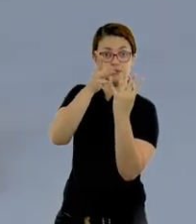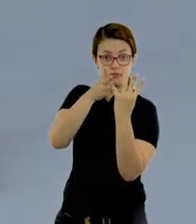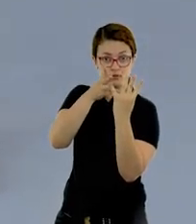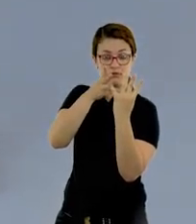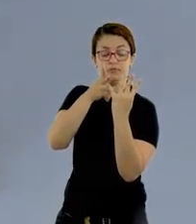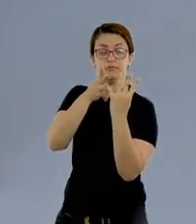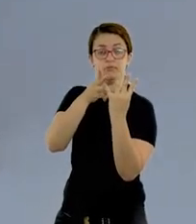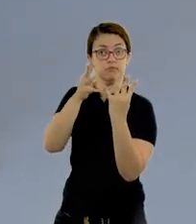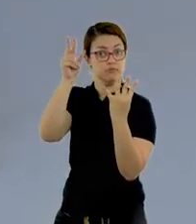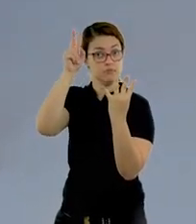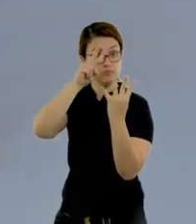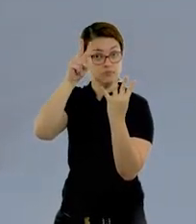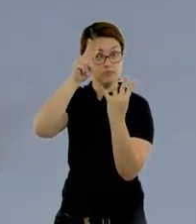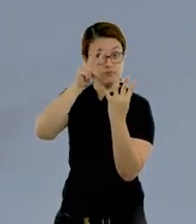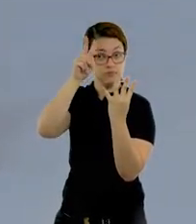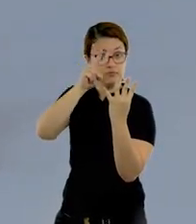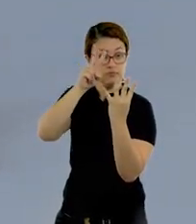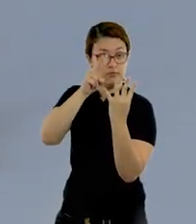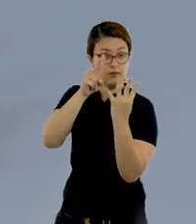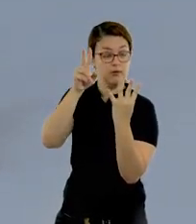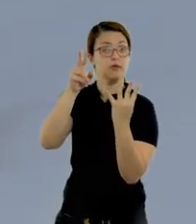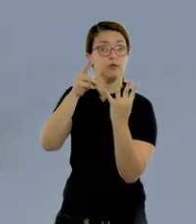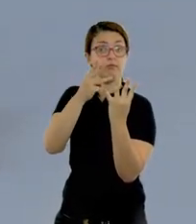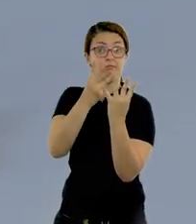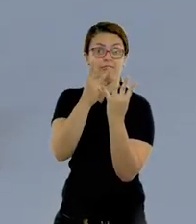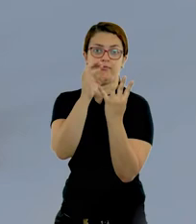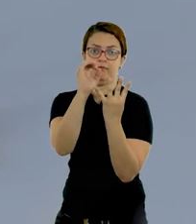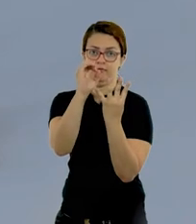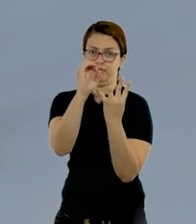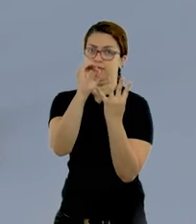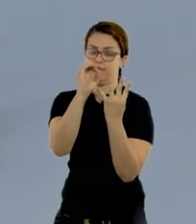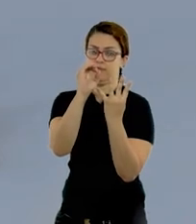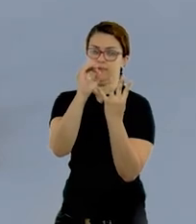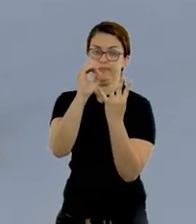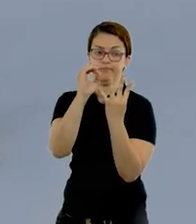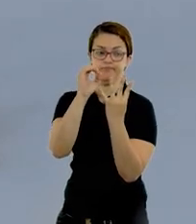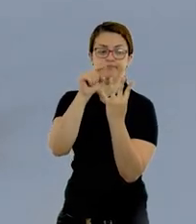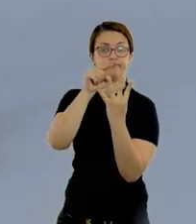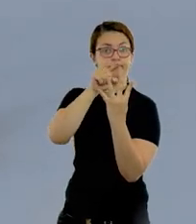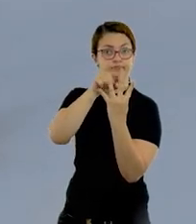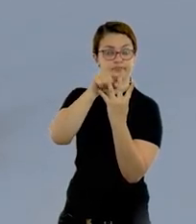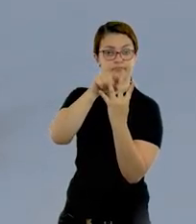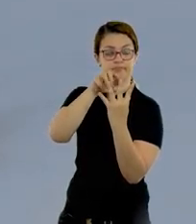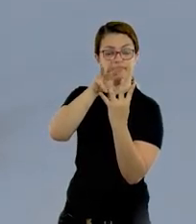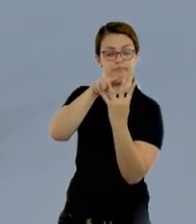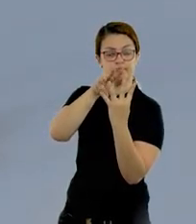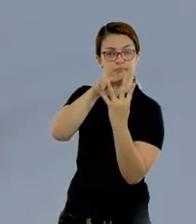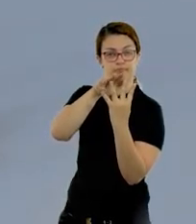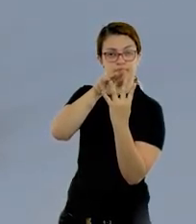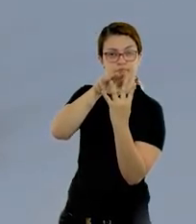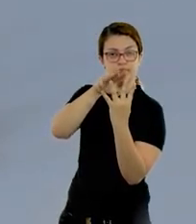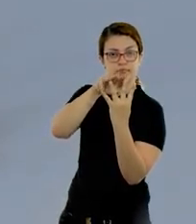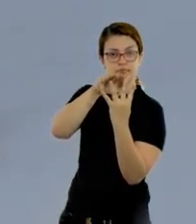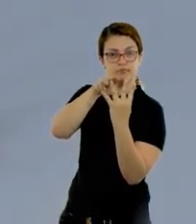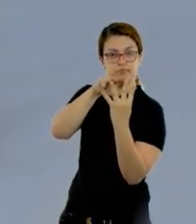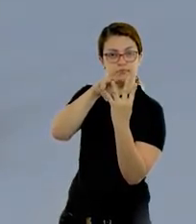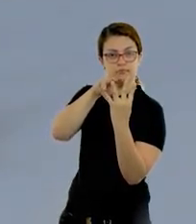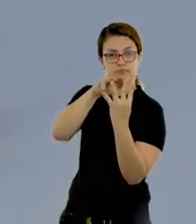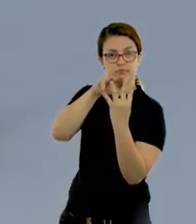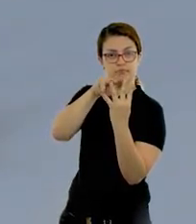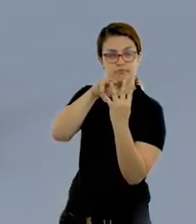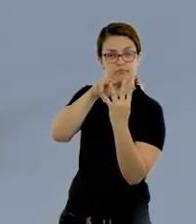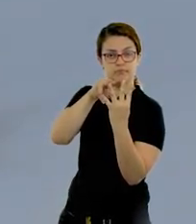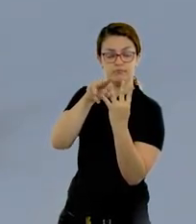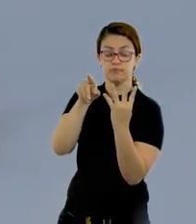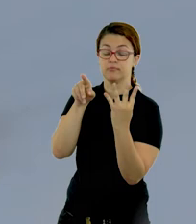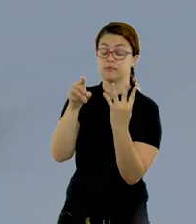1, 2, 3. Lembrando que vai dar 30. Depois, na ordem das centenas, também